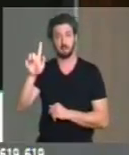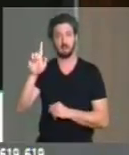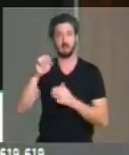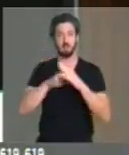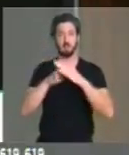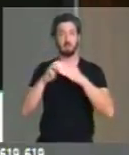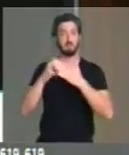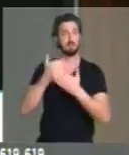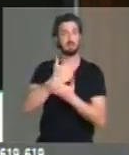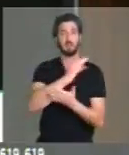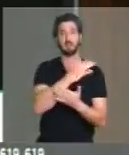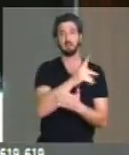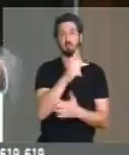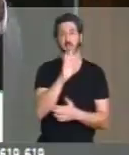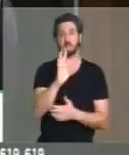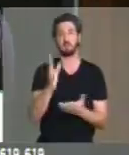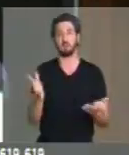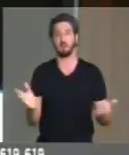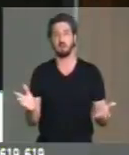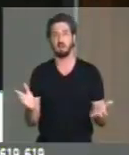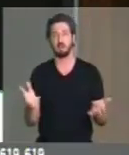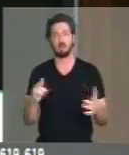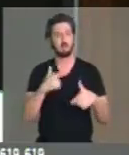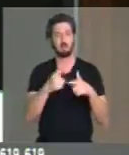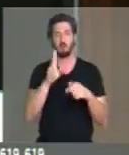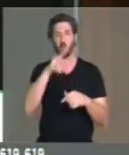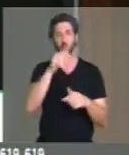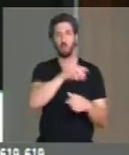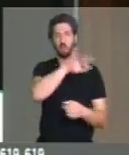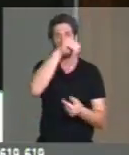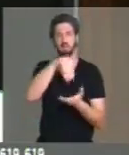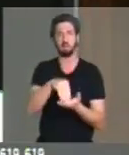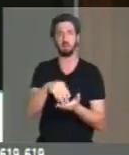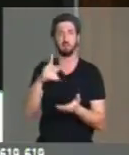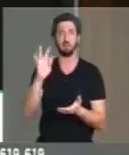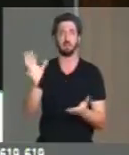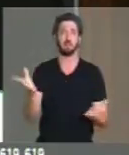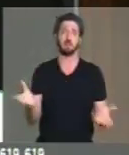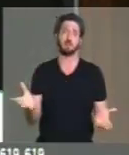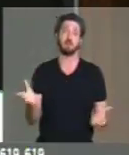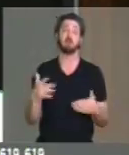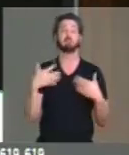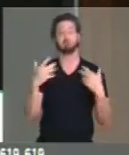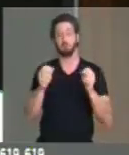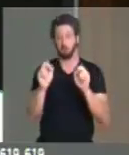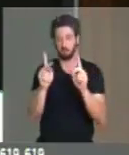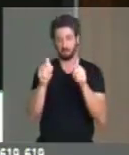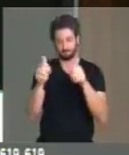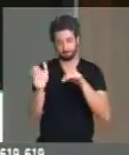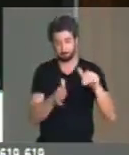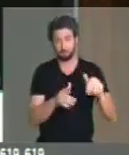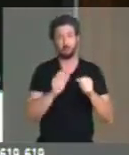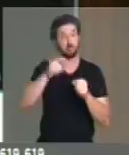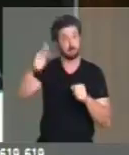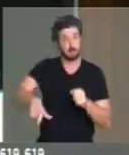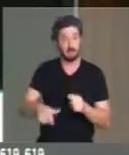tem nada a ver com o PT, que nunca trabalhou para o PT. Pois bem, Fizeram mais.